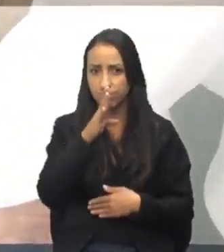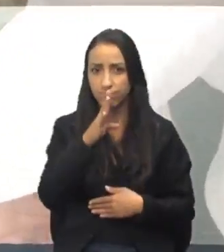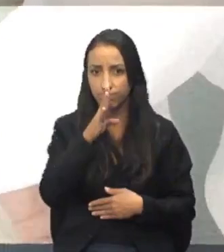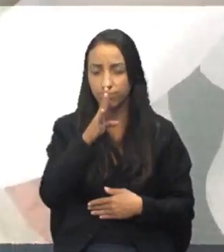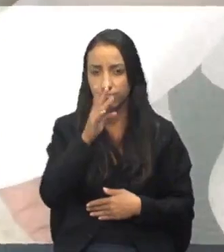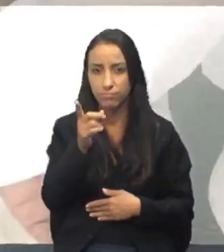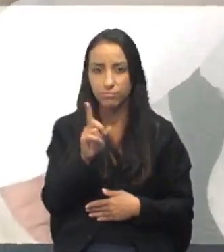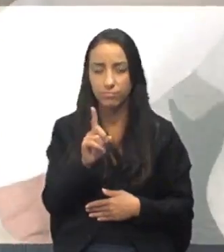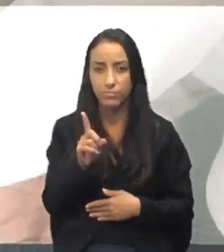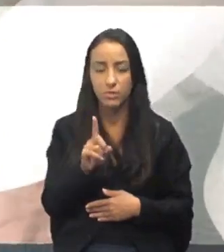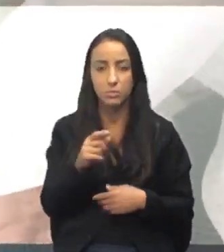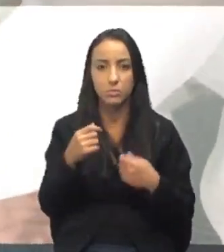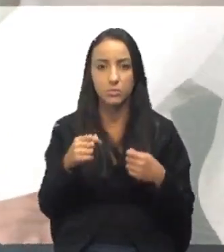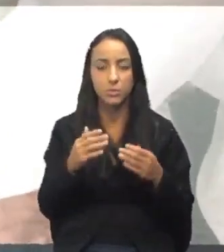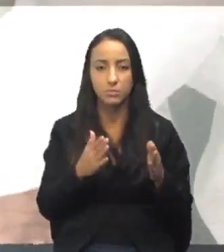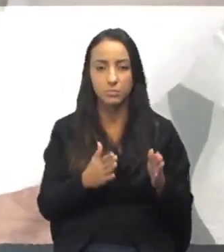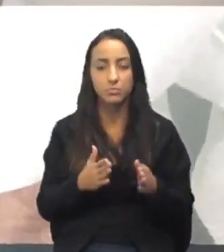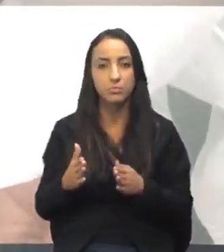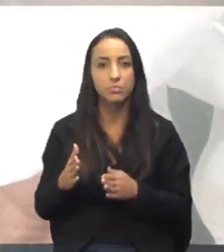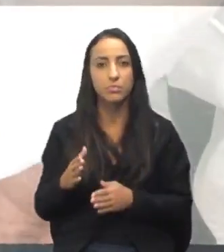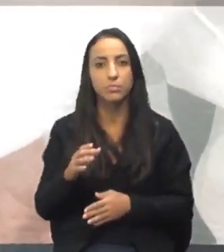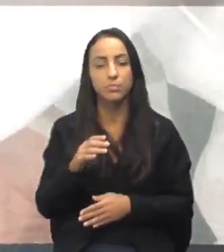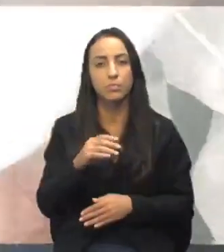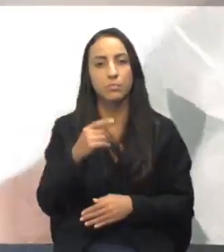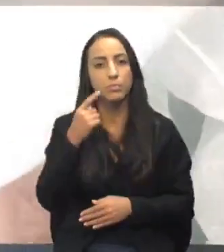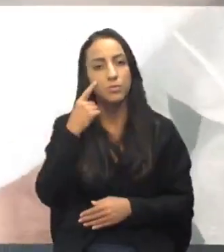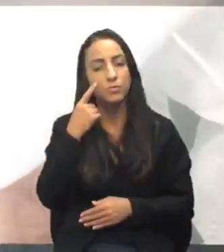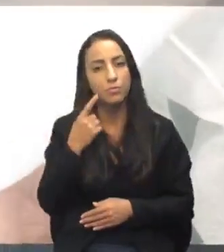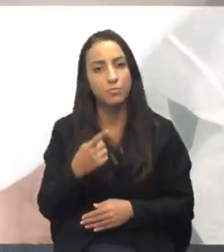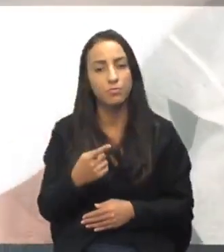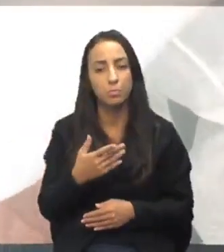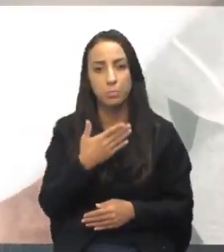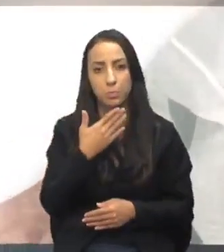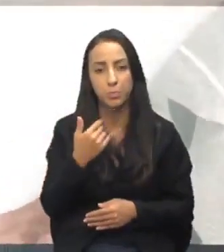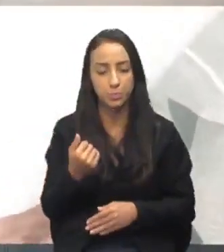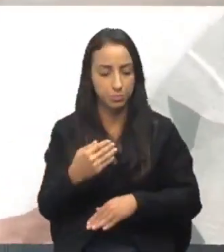se torne adequado e também esteticamente